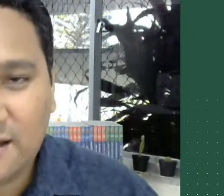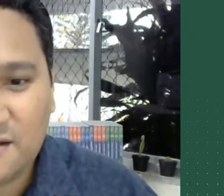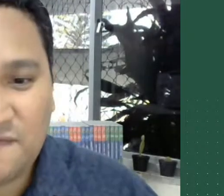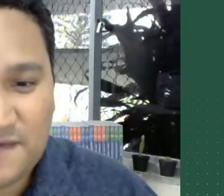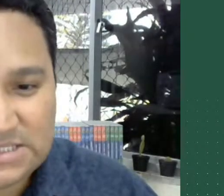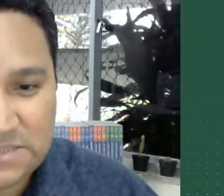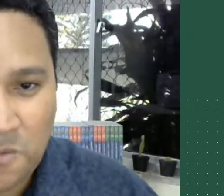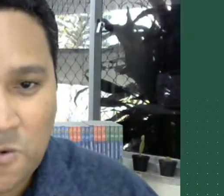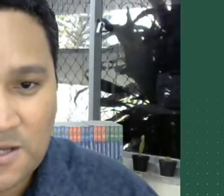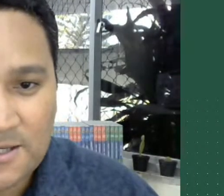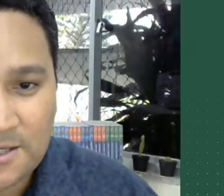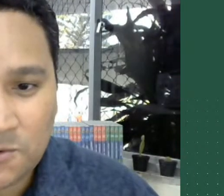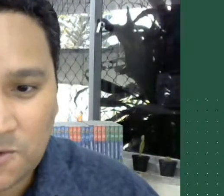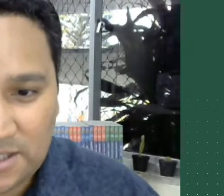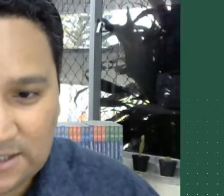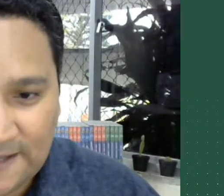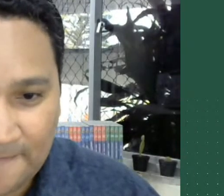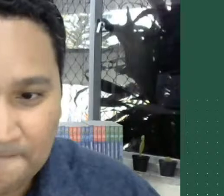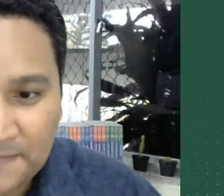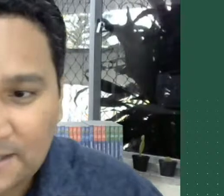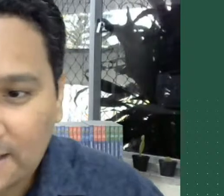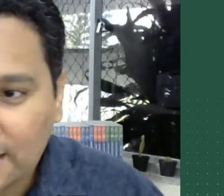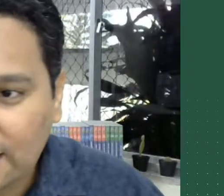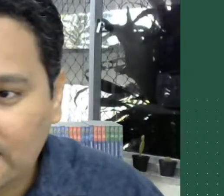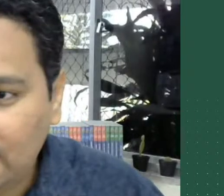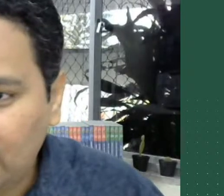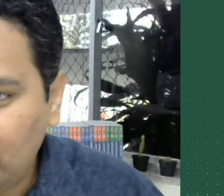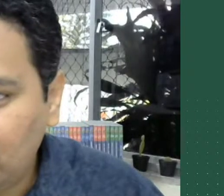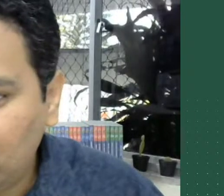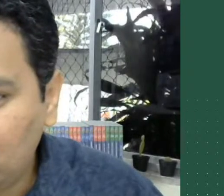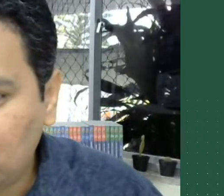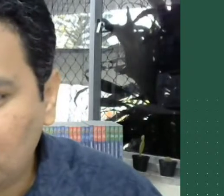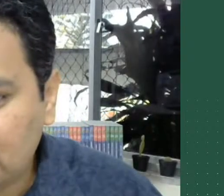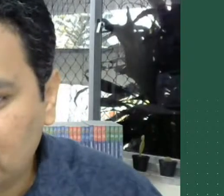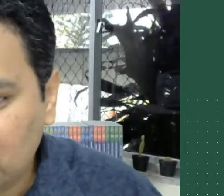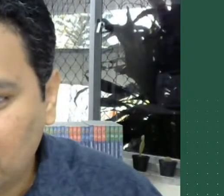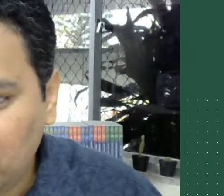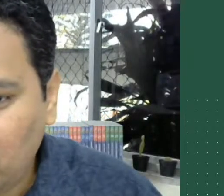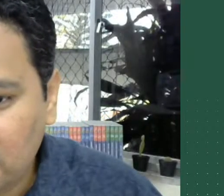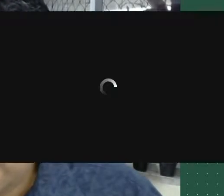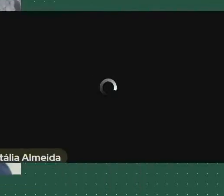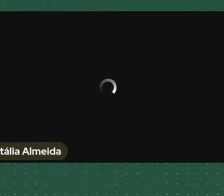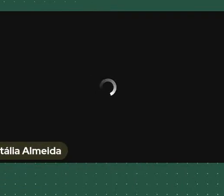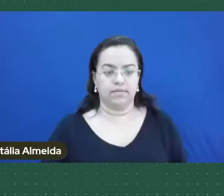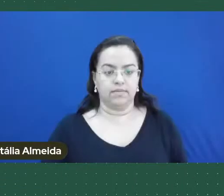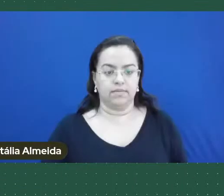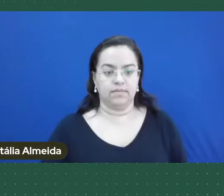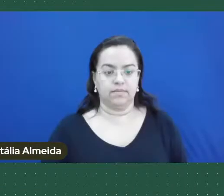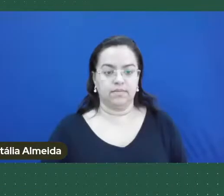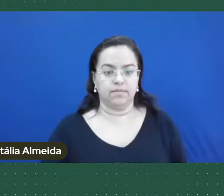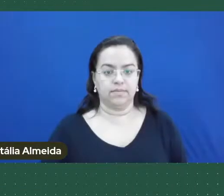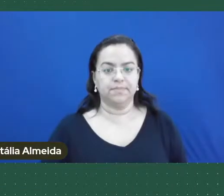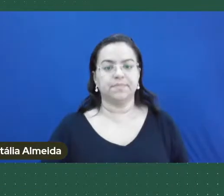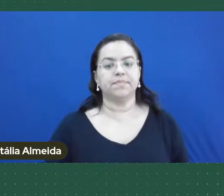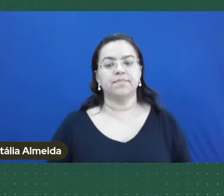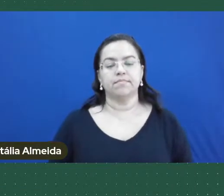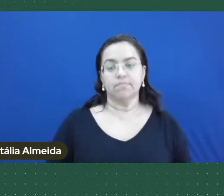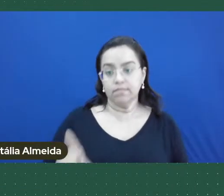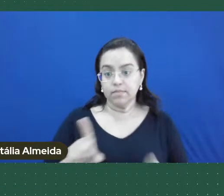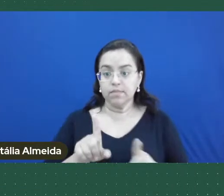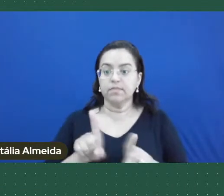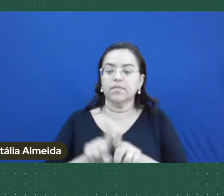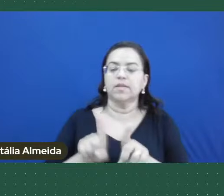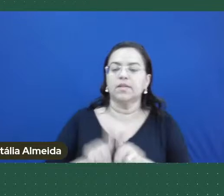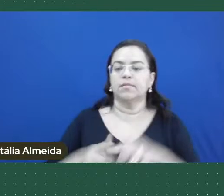UFC, Instagram, Facebook e Twitter. Estamos aqui também com a intérprete de Libras, Natália